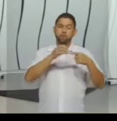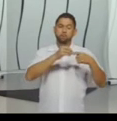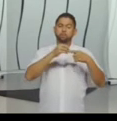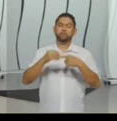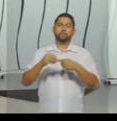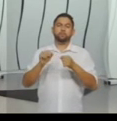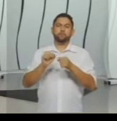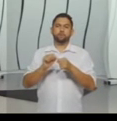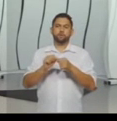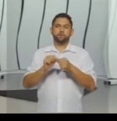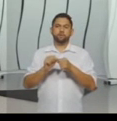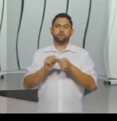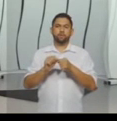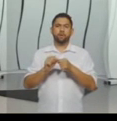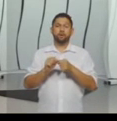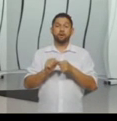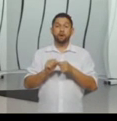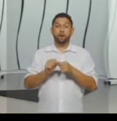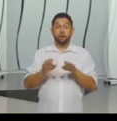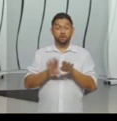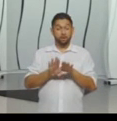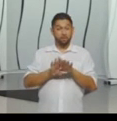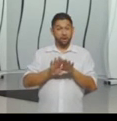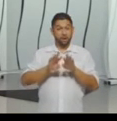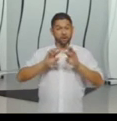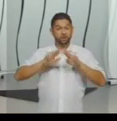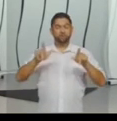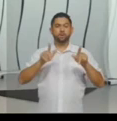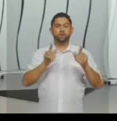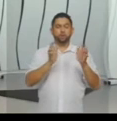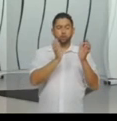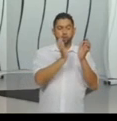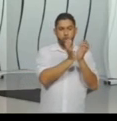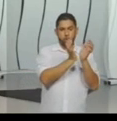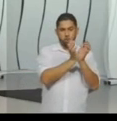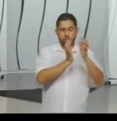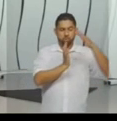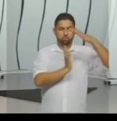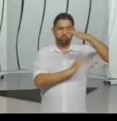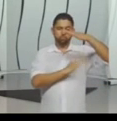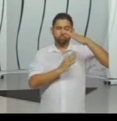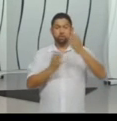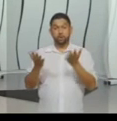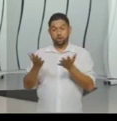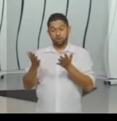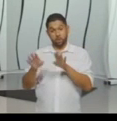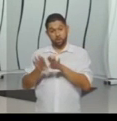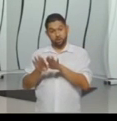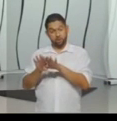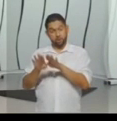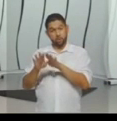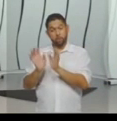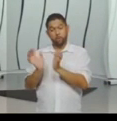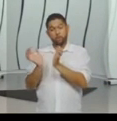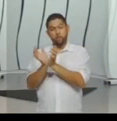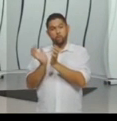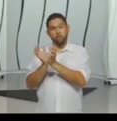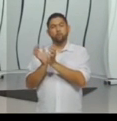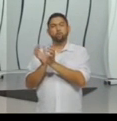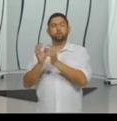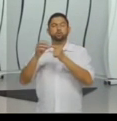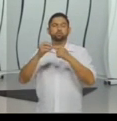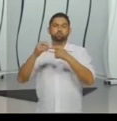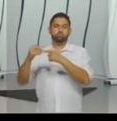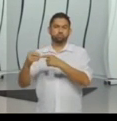protozoários. Aqui outra diferença também quando a gente falou de algas e agora estamos falando de protozoários, né? Apesar de todos